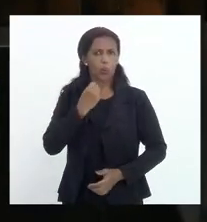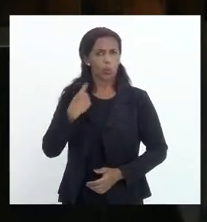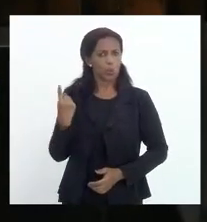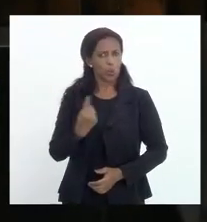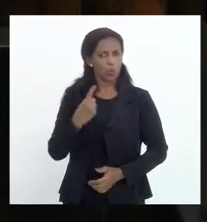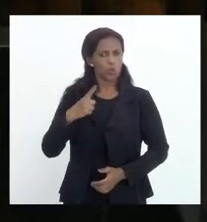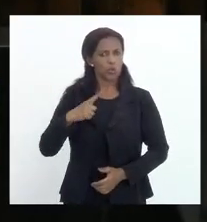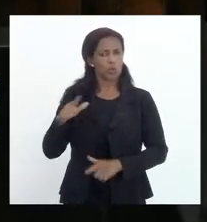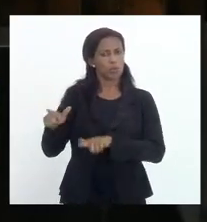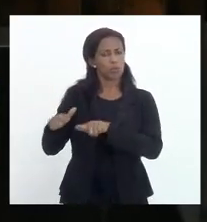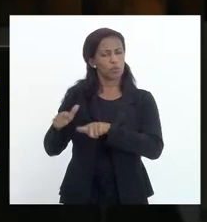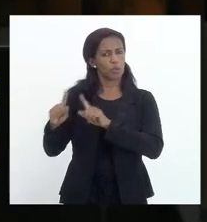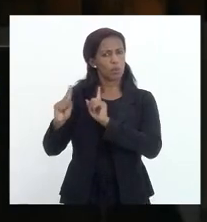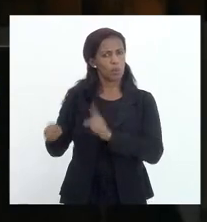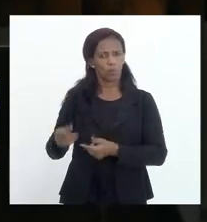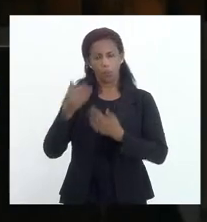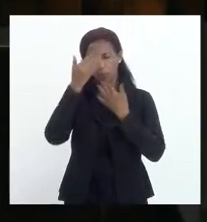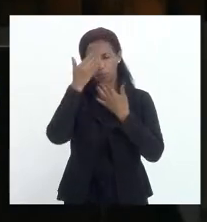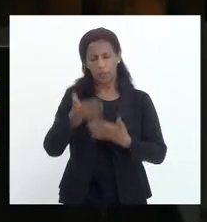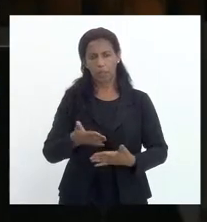servidor. Muito obrigado.